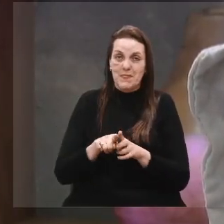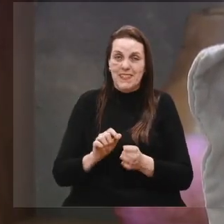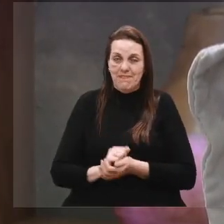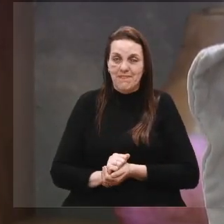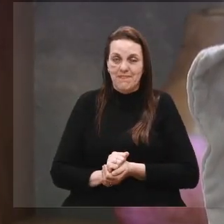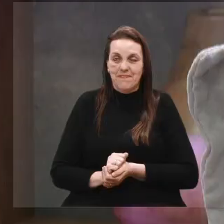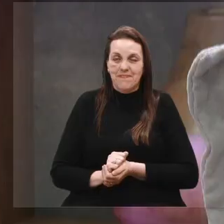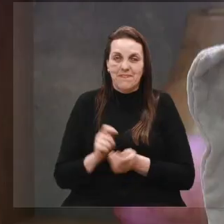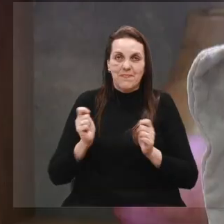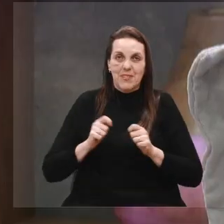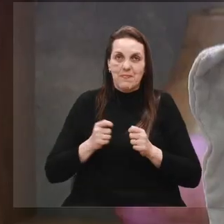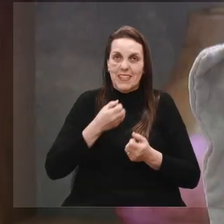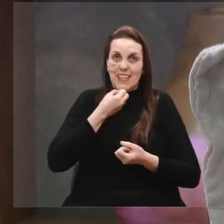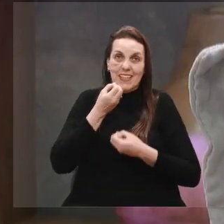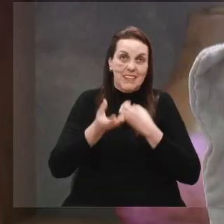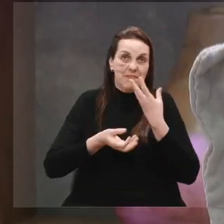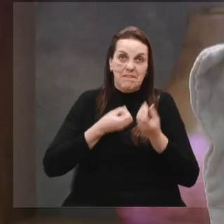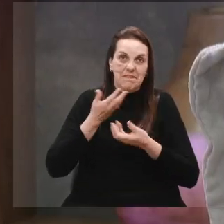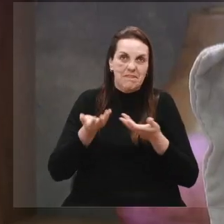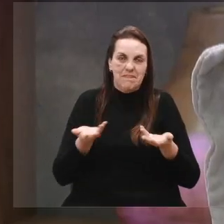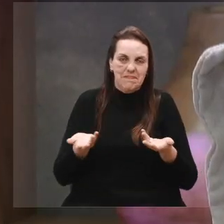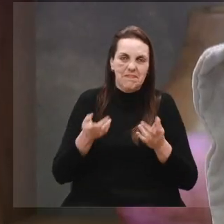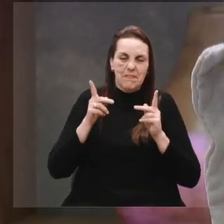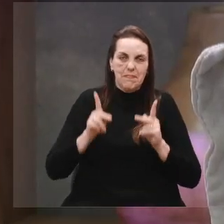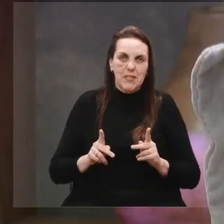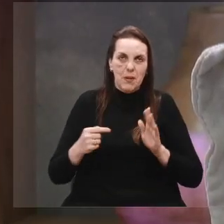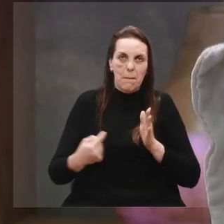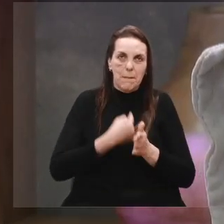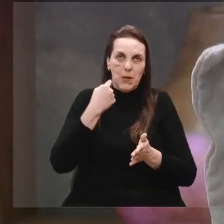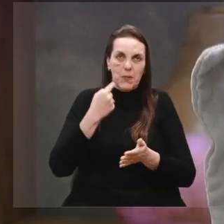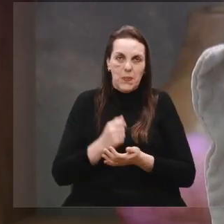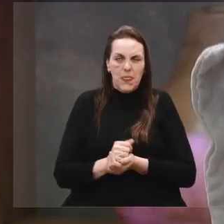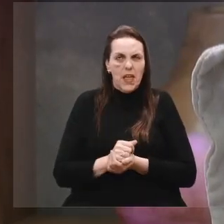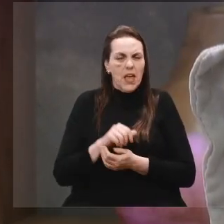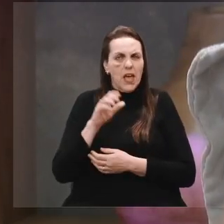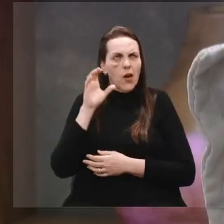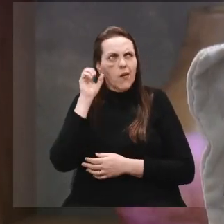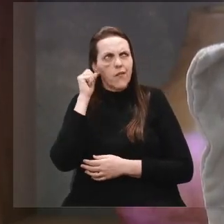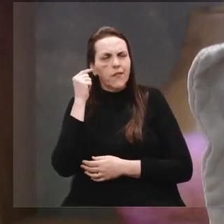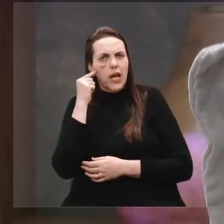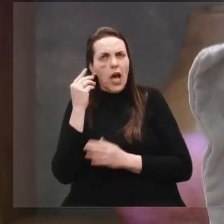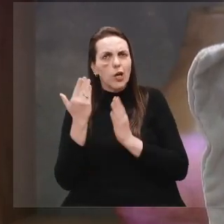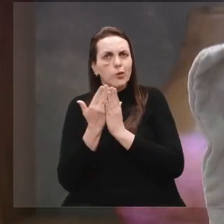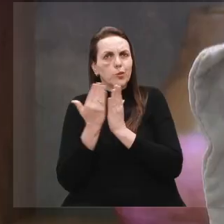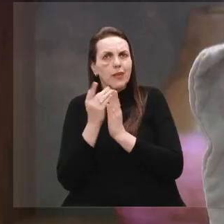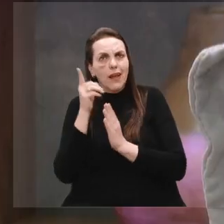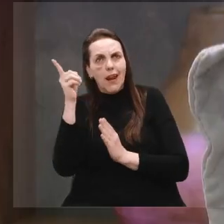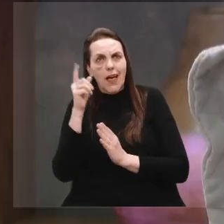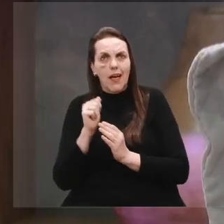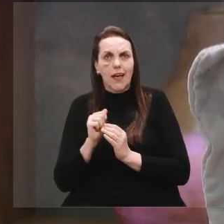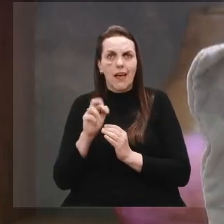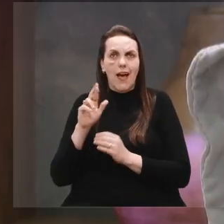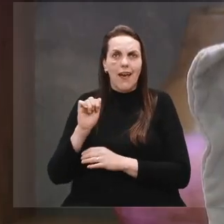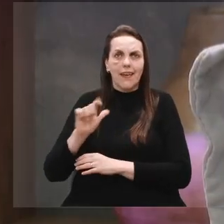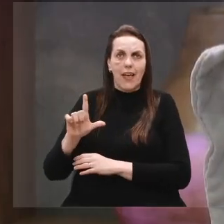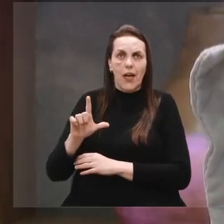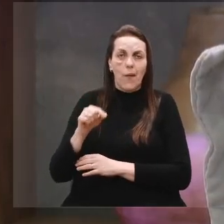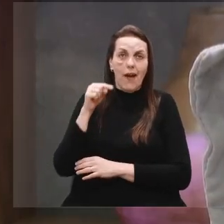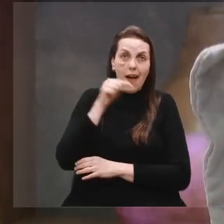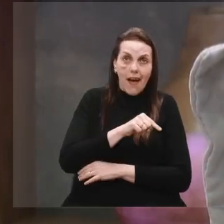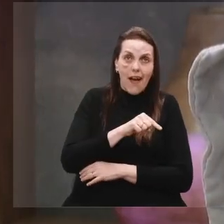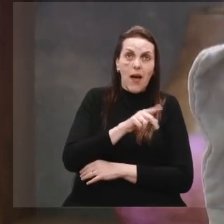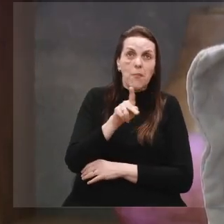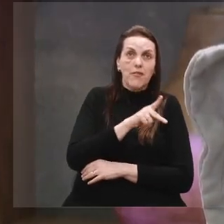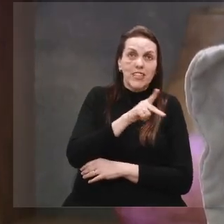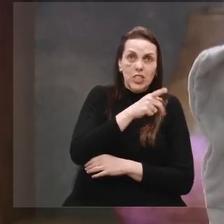gente, né, poder dar para a pessoa que questiona isso. Mas eu ouvi, eu estudei lá na Raquel. A Raquel, aquela que